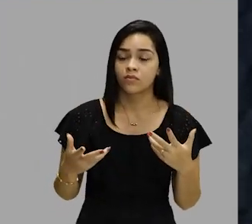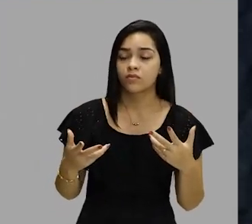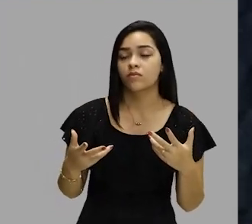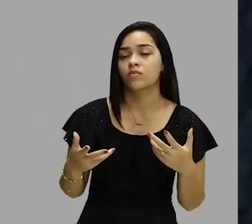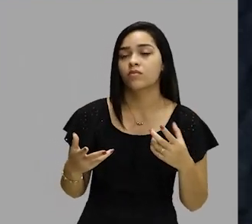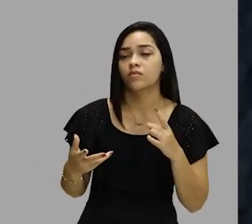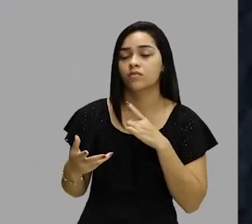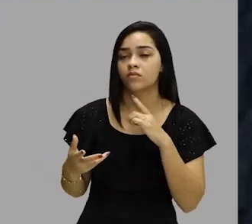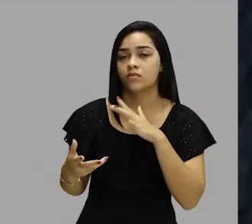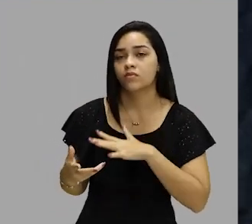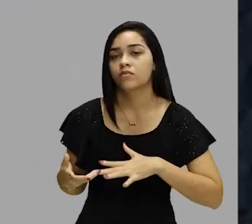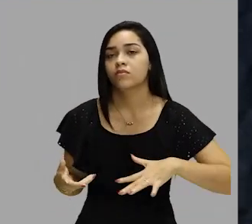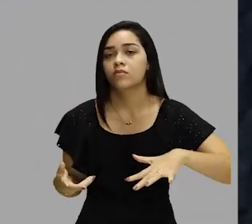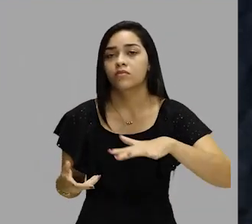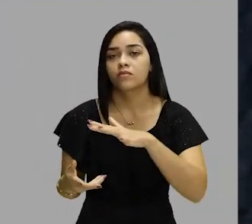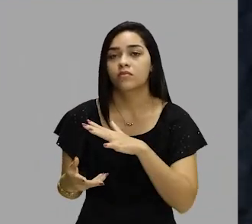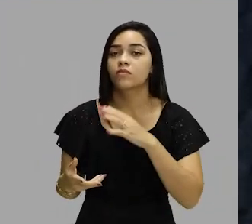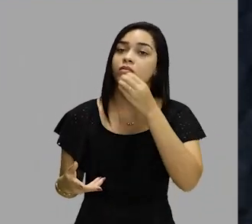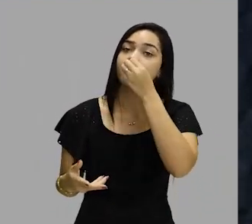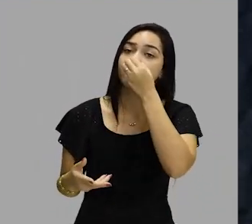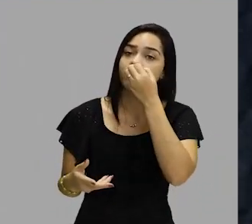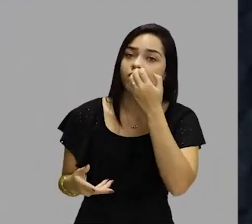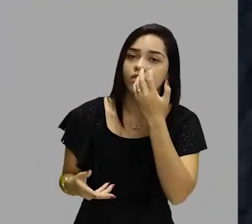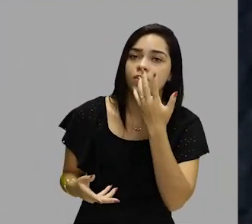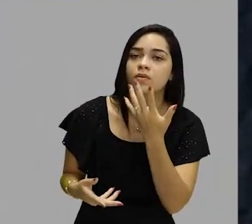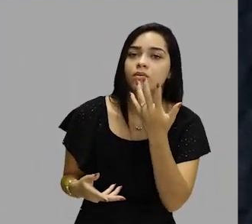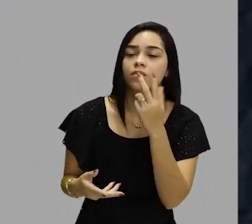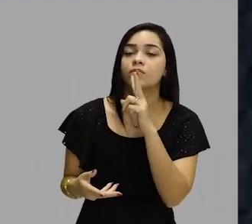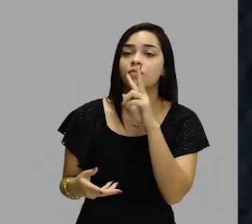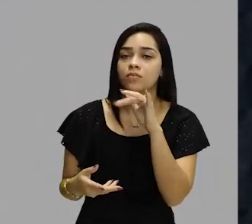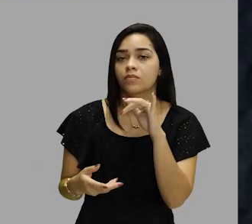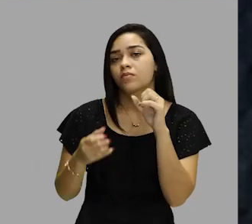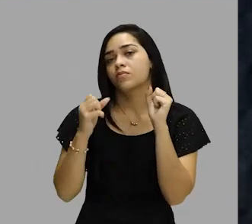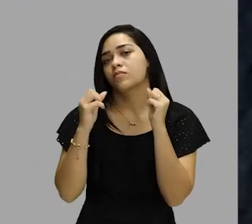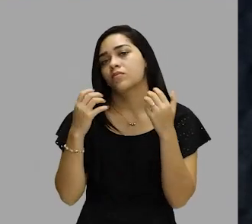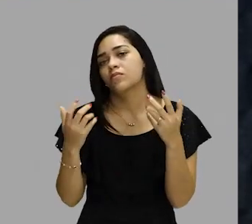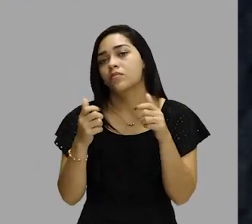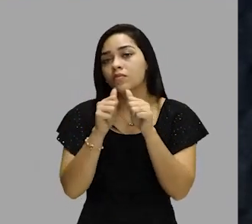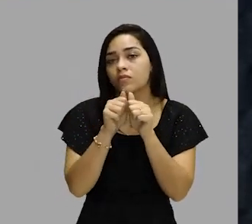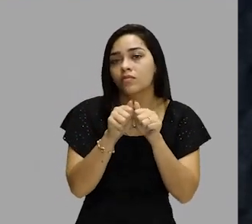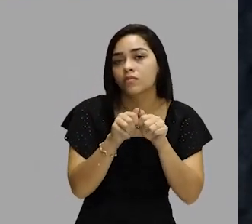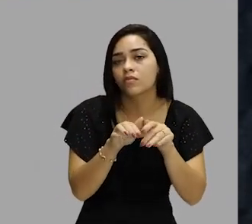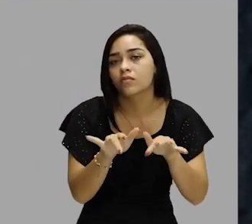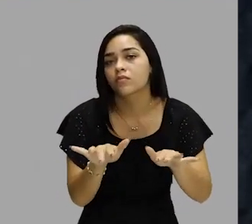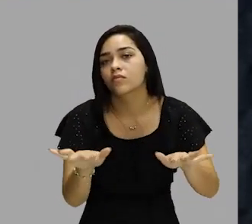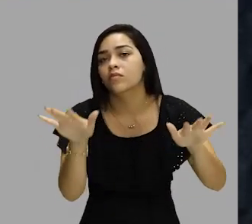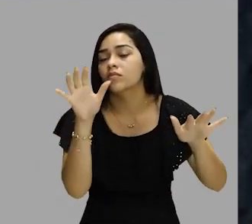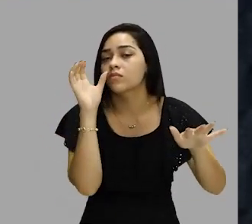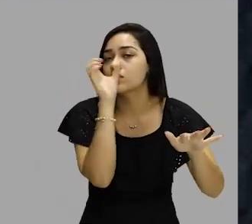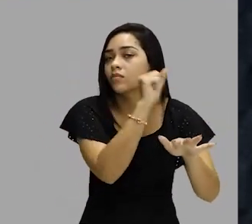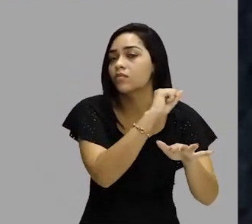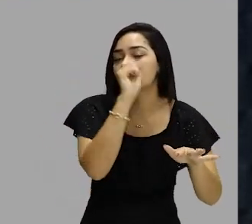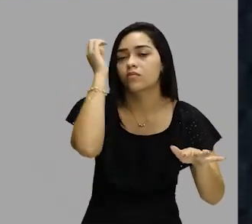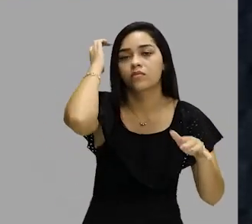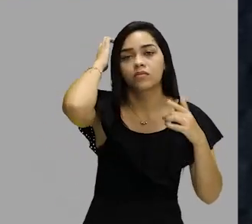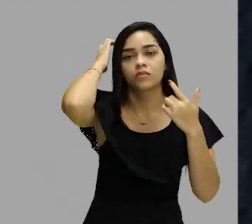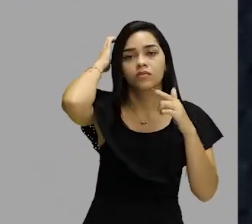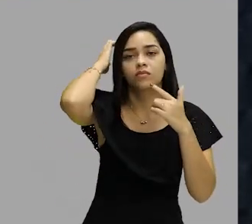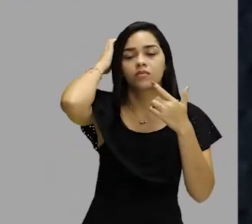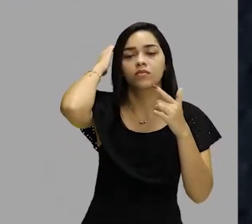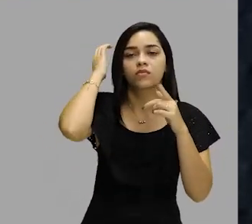estão em um ambiente altamente favorável, né, eles vão poder se multiplicar facilmente, por não